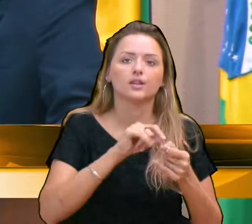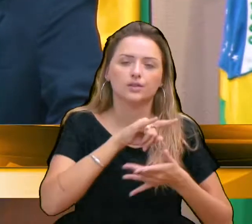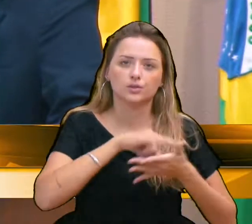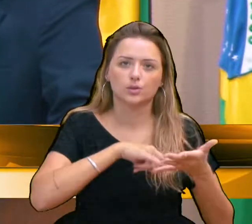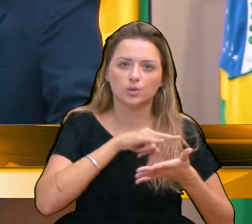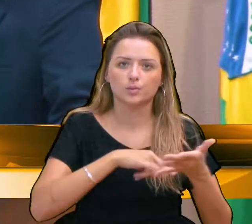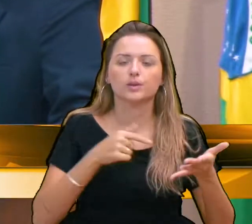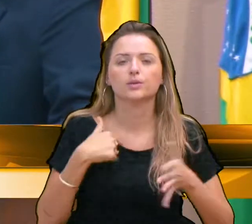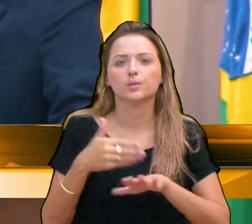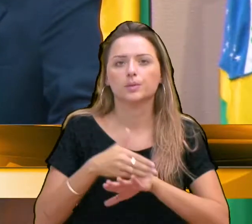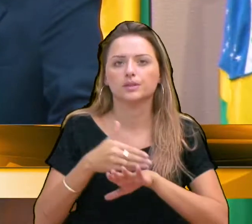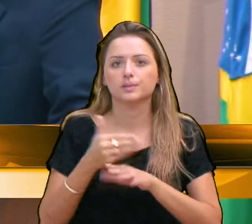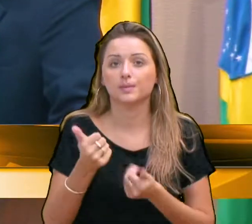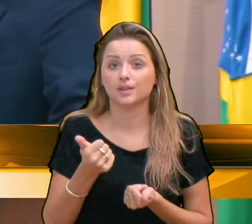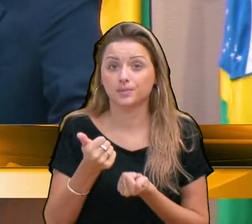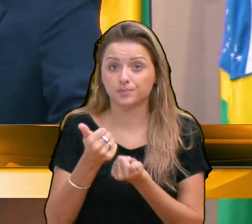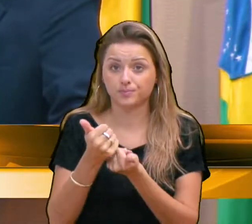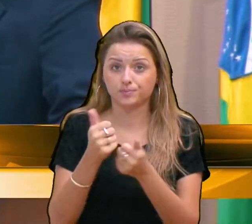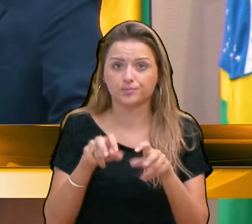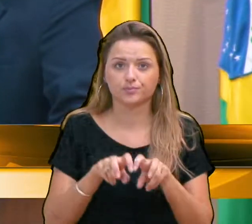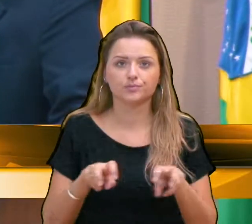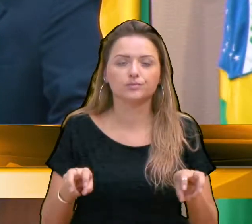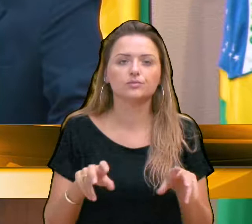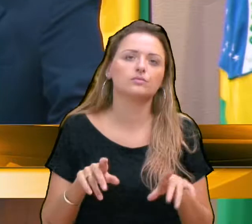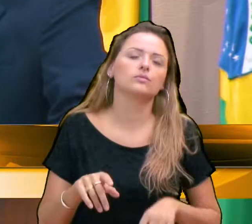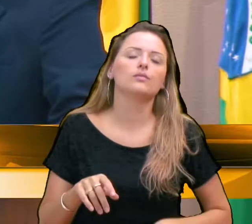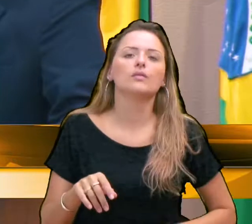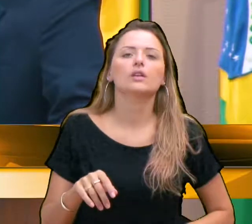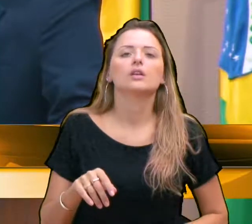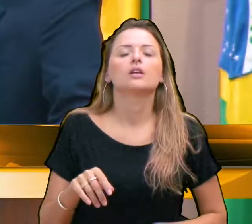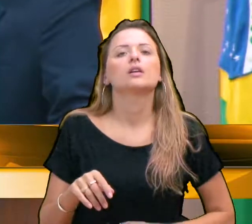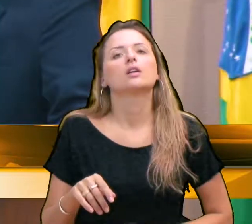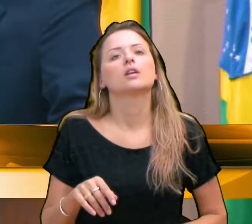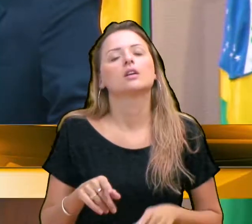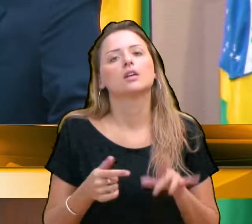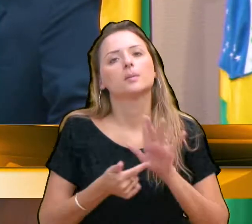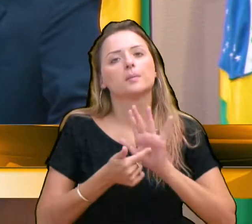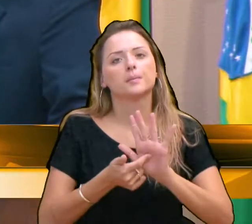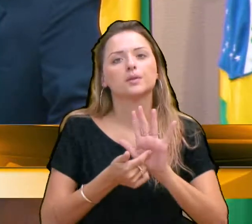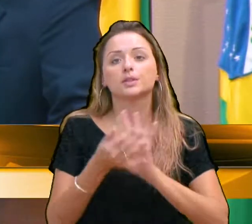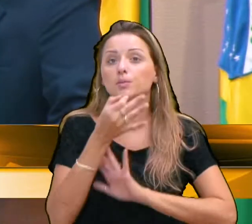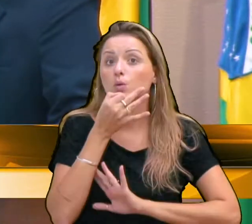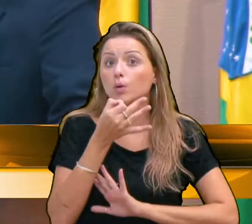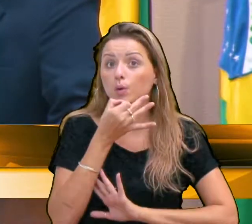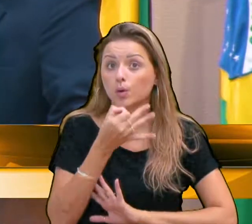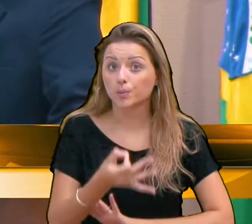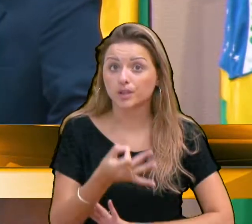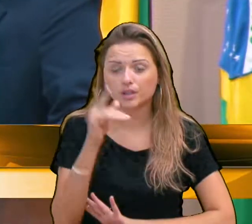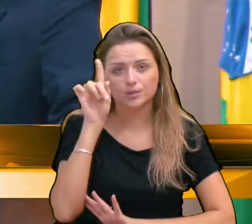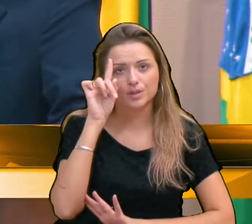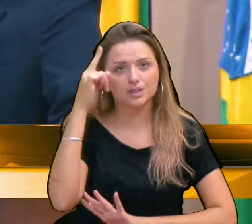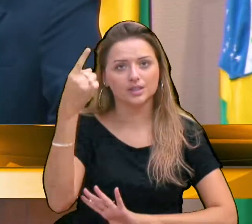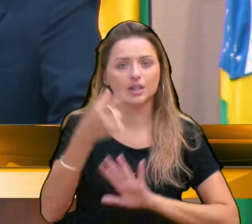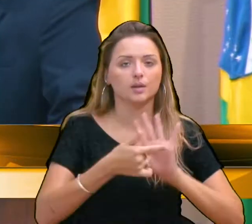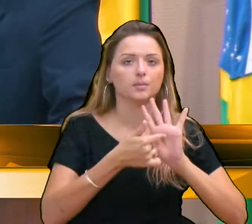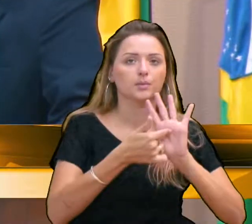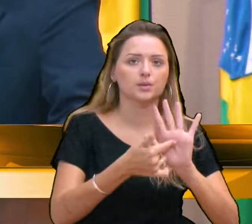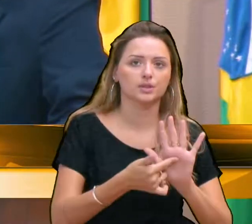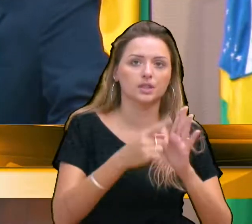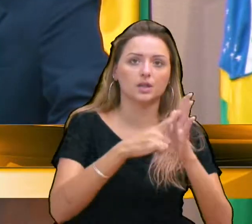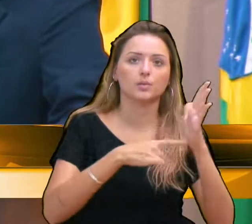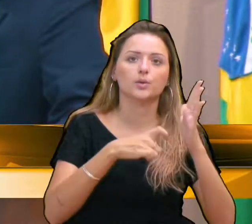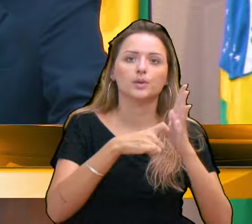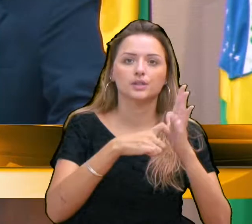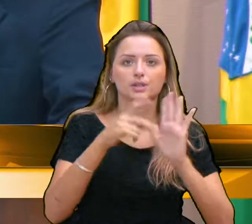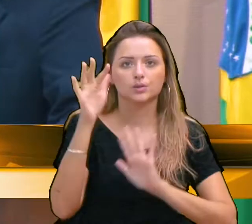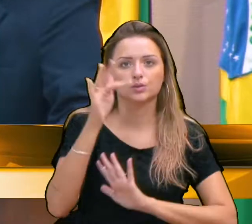mesa diretiva e, enfim, apresentamos sugestões para levar ao Executivo Federal para